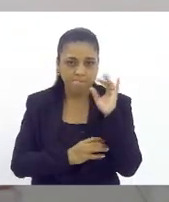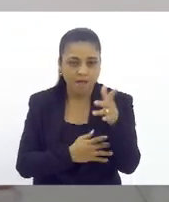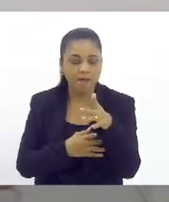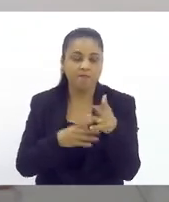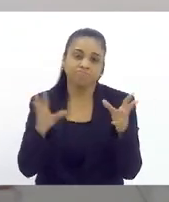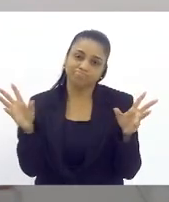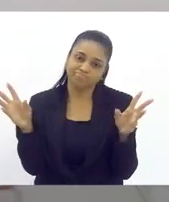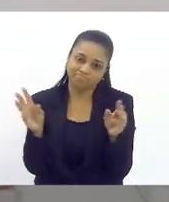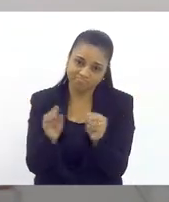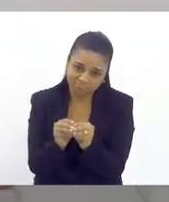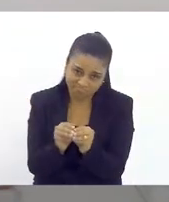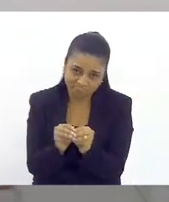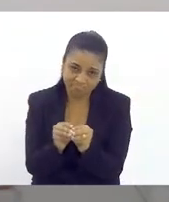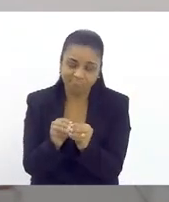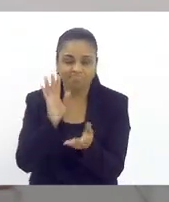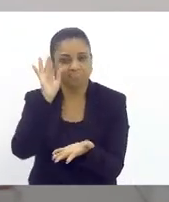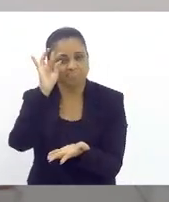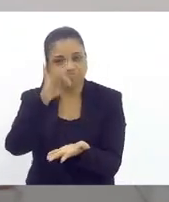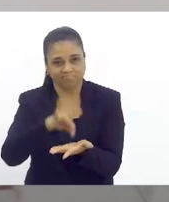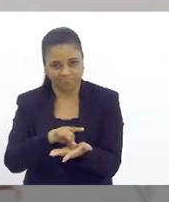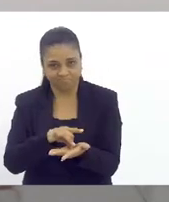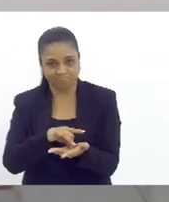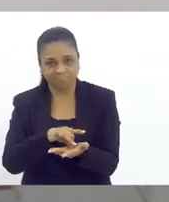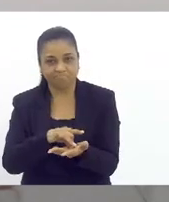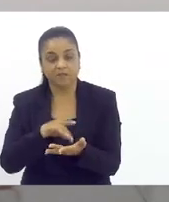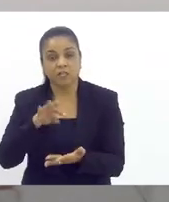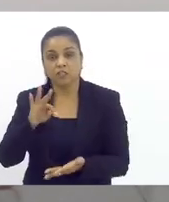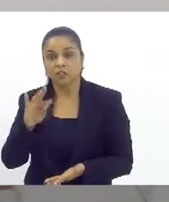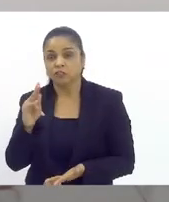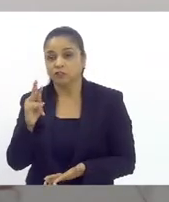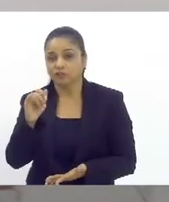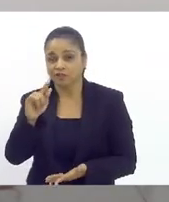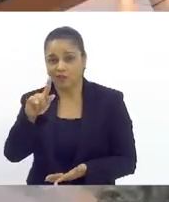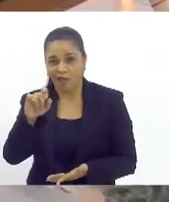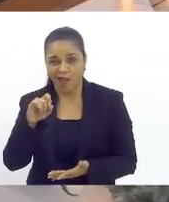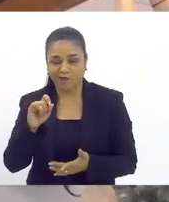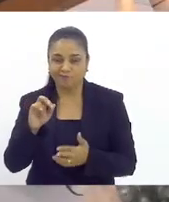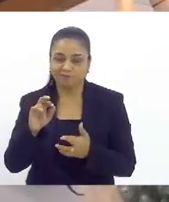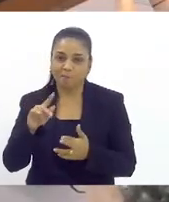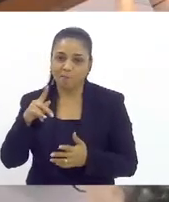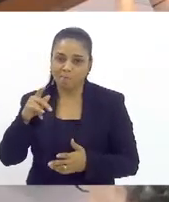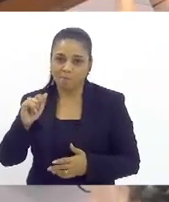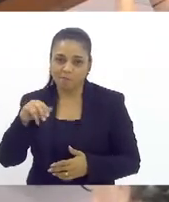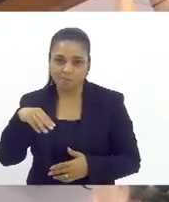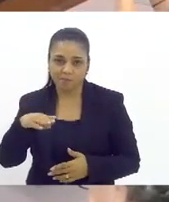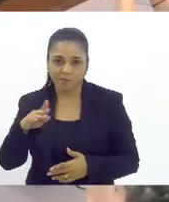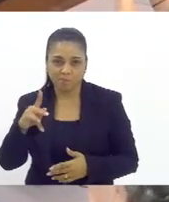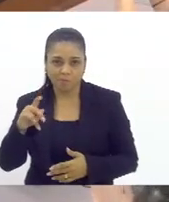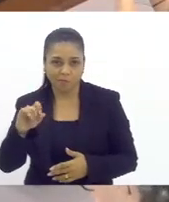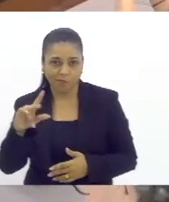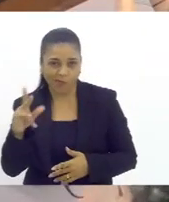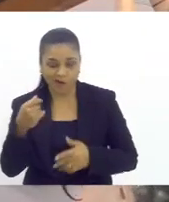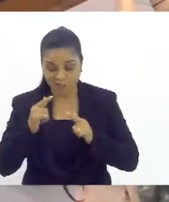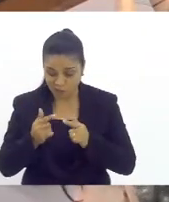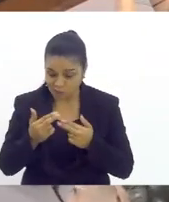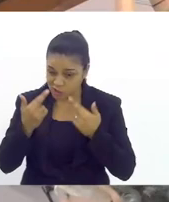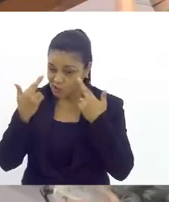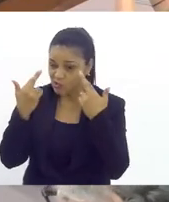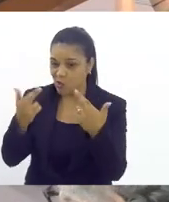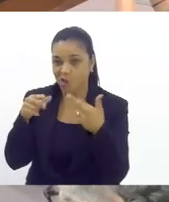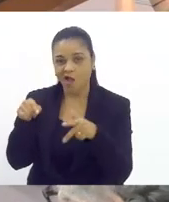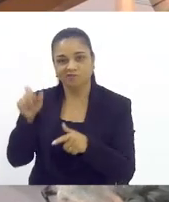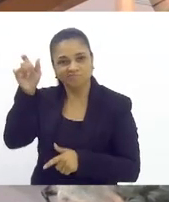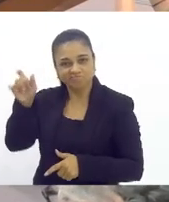é Como eu disse o Thiago Pampulha tem muita sorte de ter uma pessoa como você que conhece